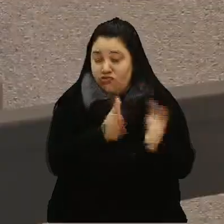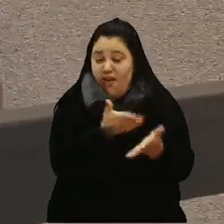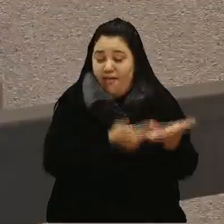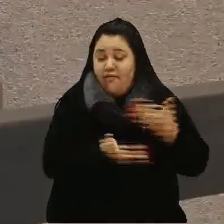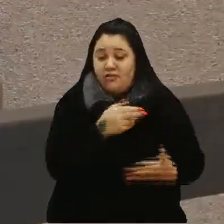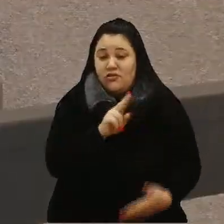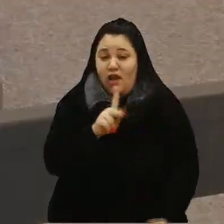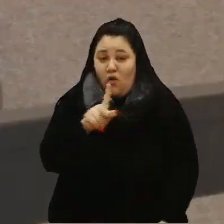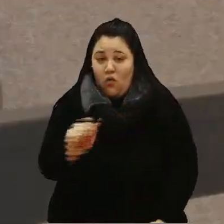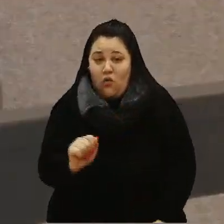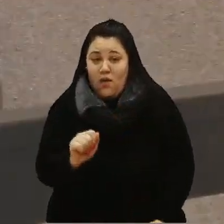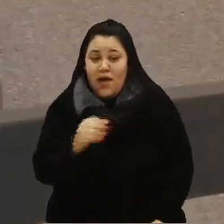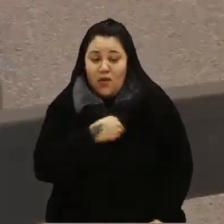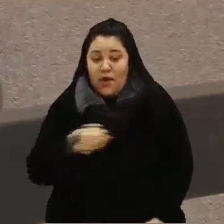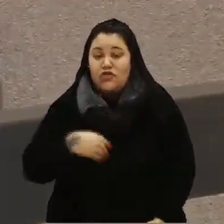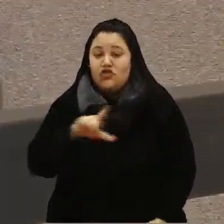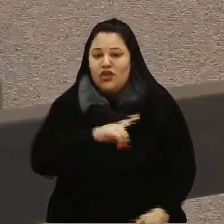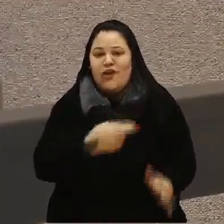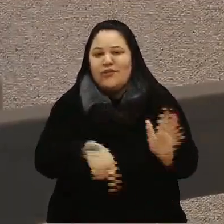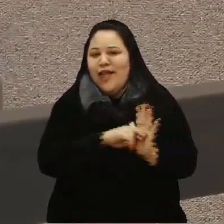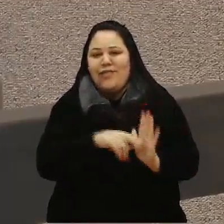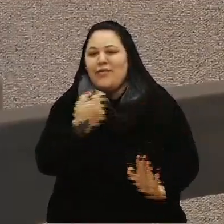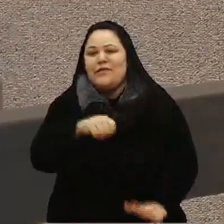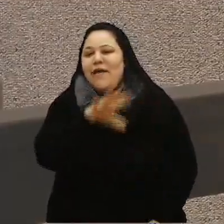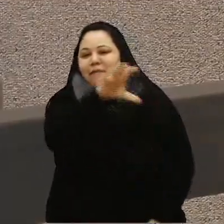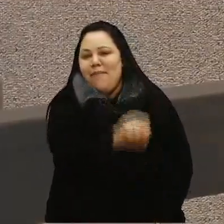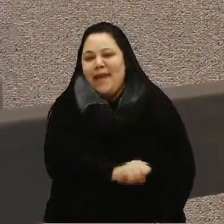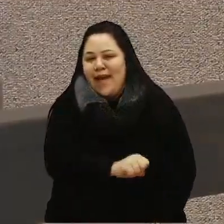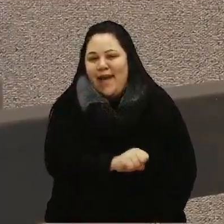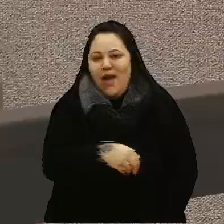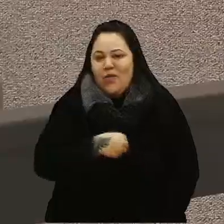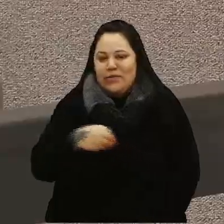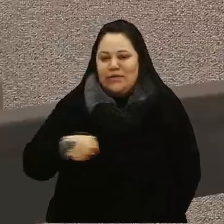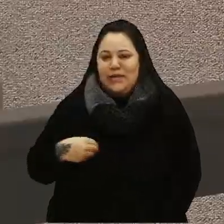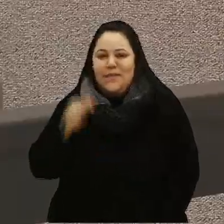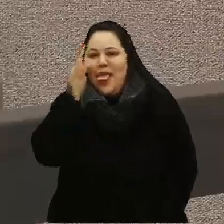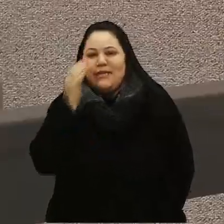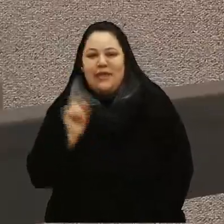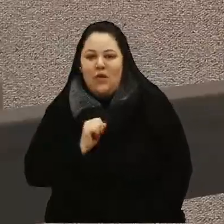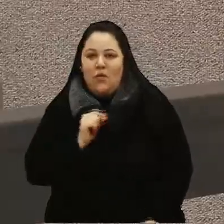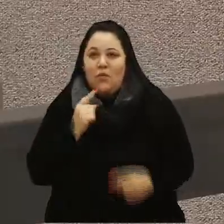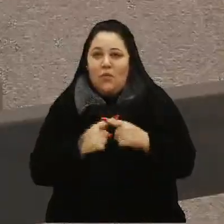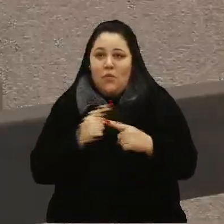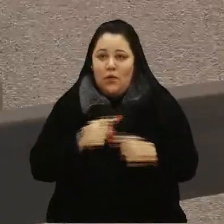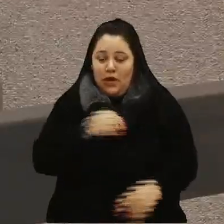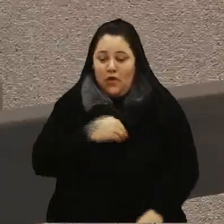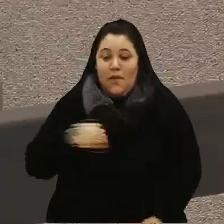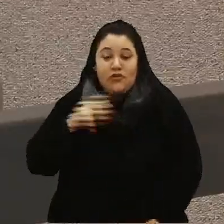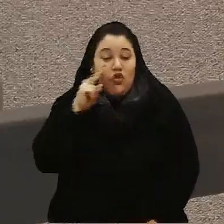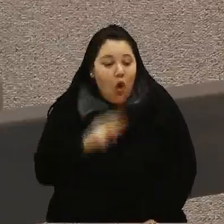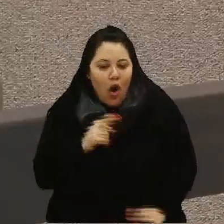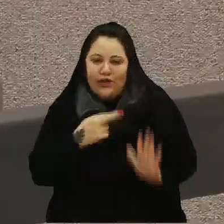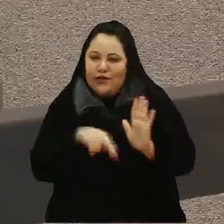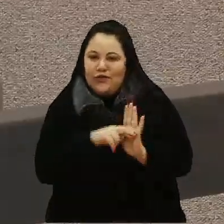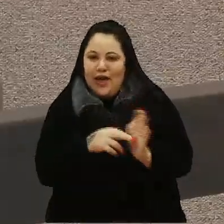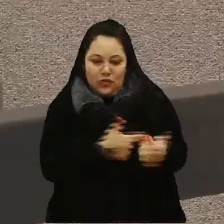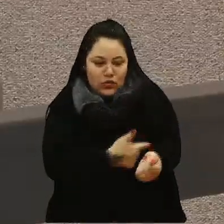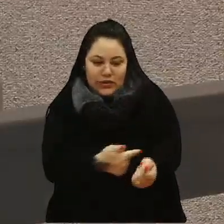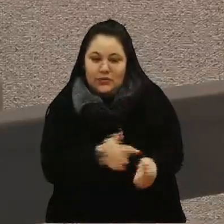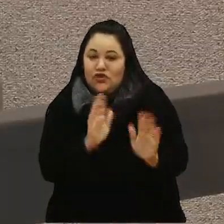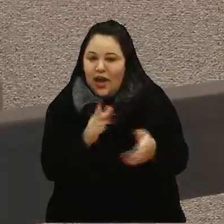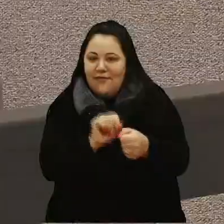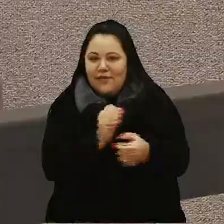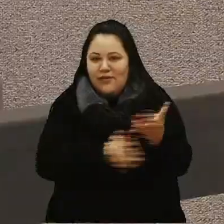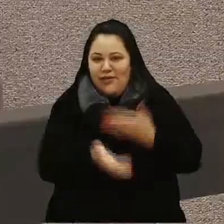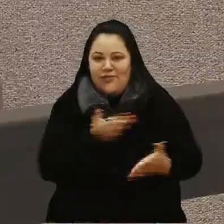médico com o resultado do exame. Ela não precisava ir lá buscar o exame físico, porque ele olhou o resultado do exame e já fez esse